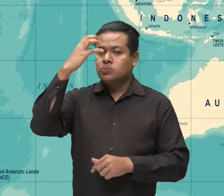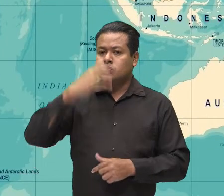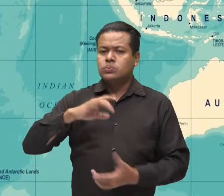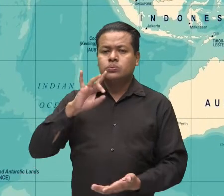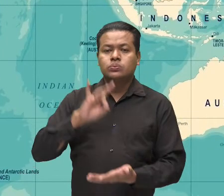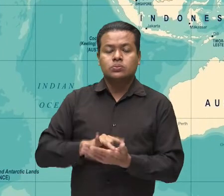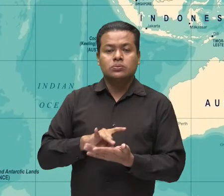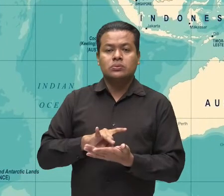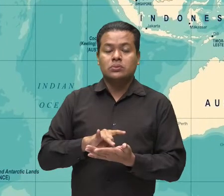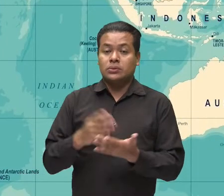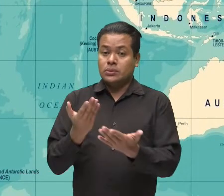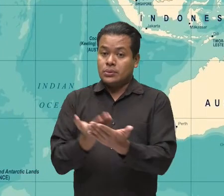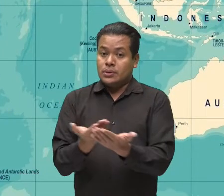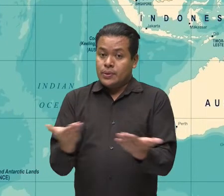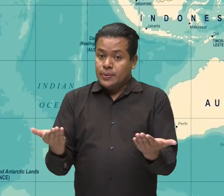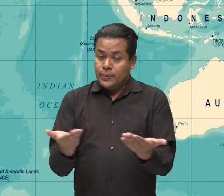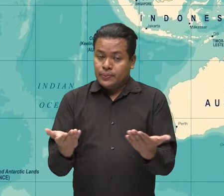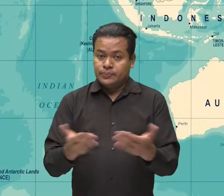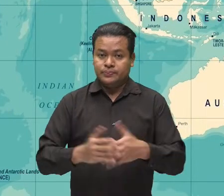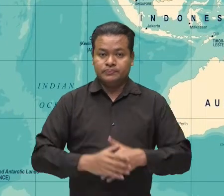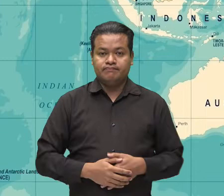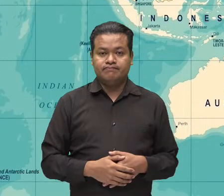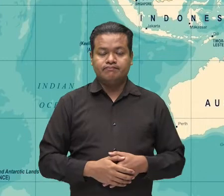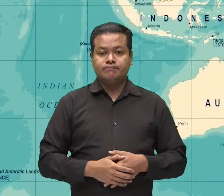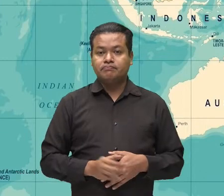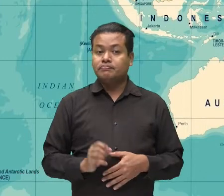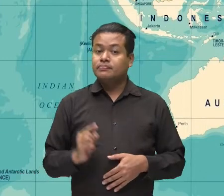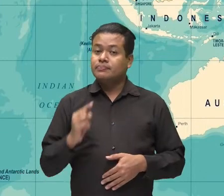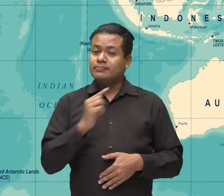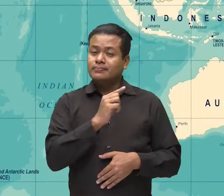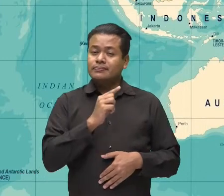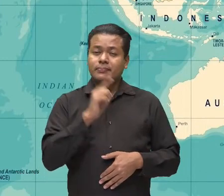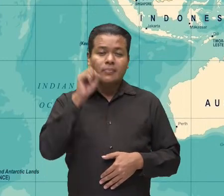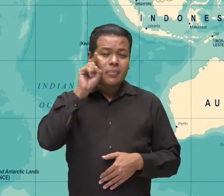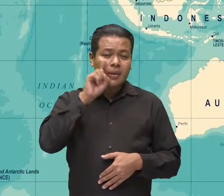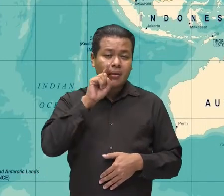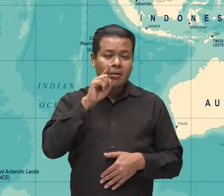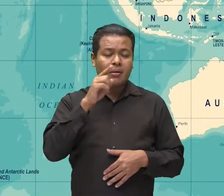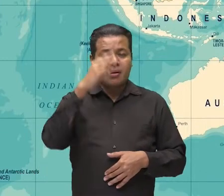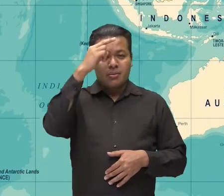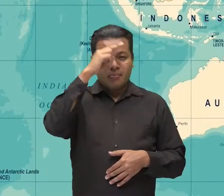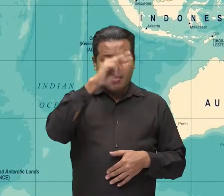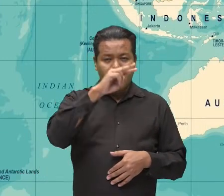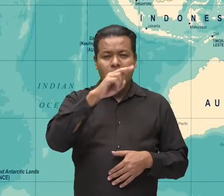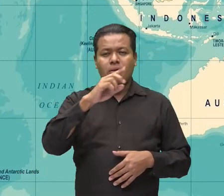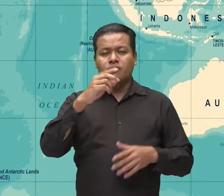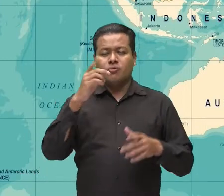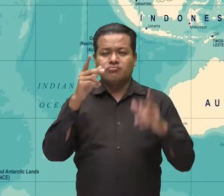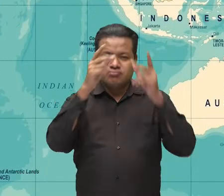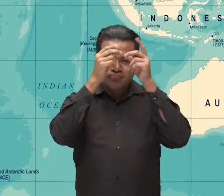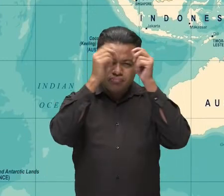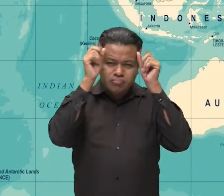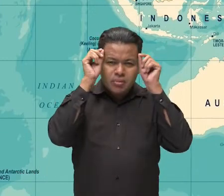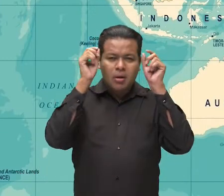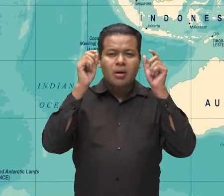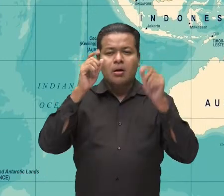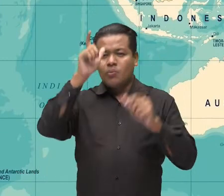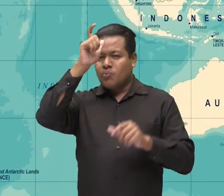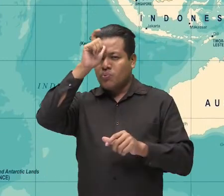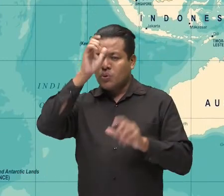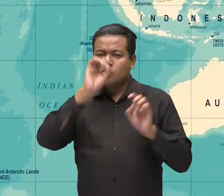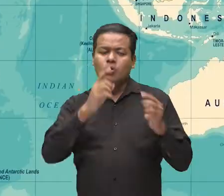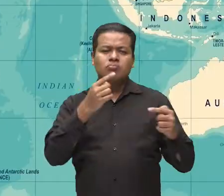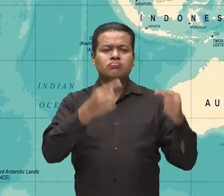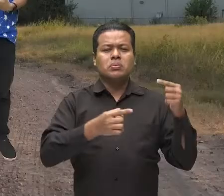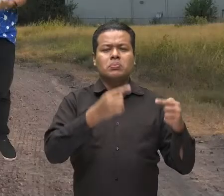daqui dessa aula que a gente vai trazer para vocês. Se nos Estados Unidos e no México e entre Grécia e Turquia a gente vê só a